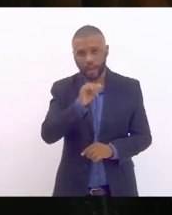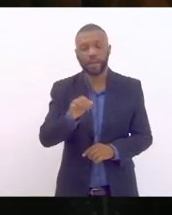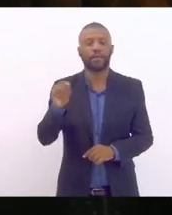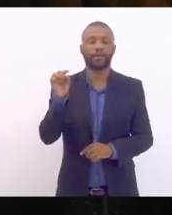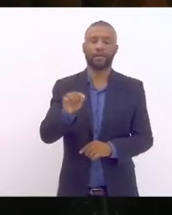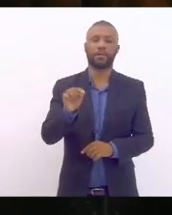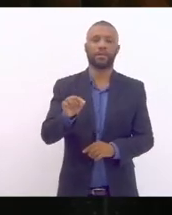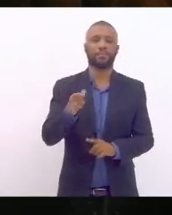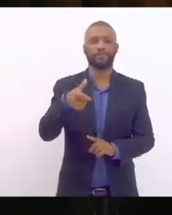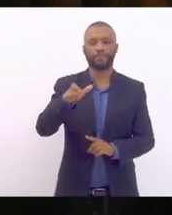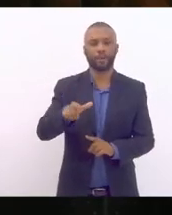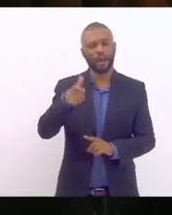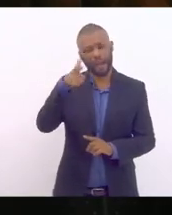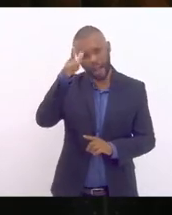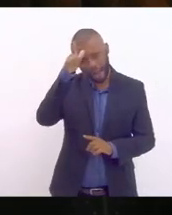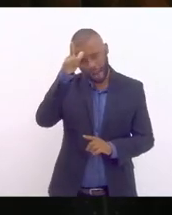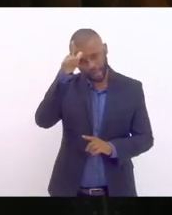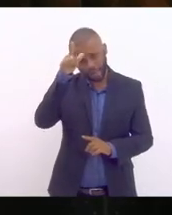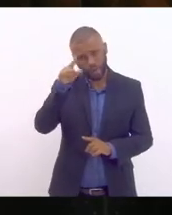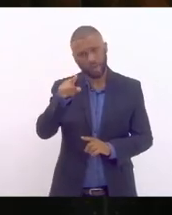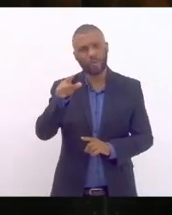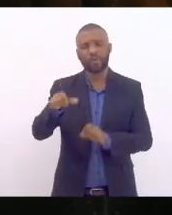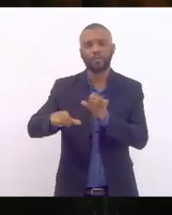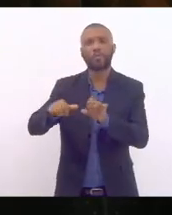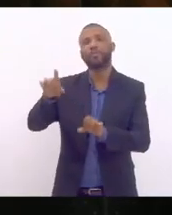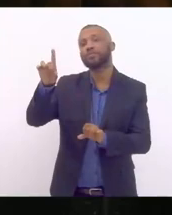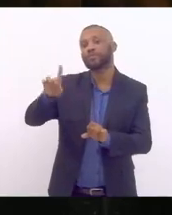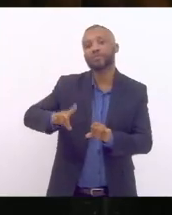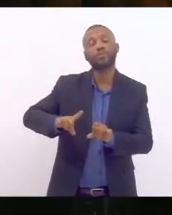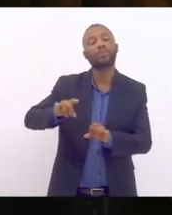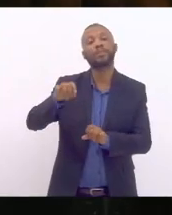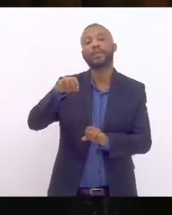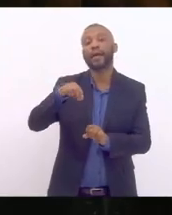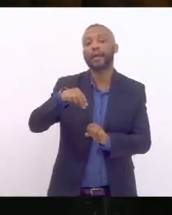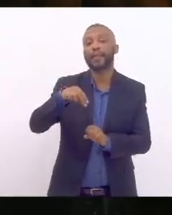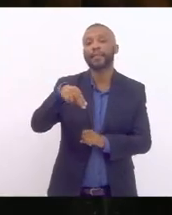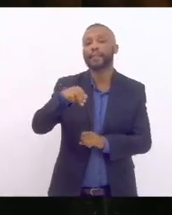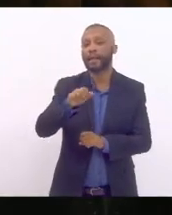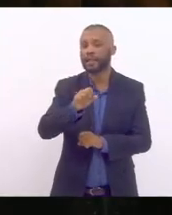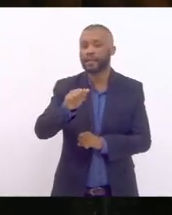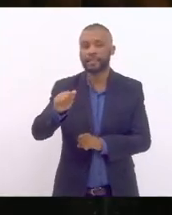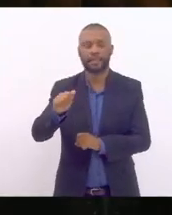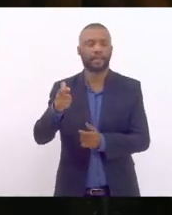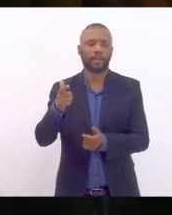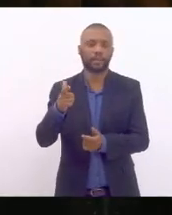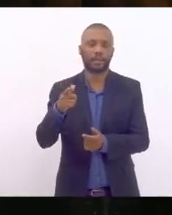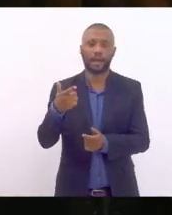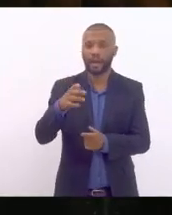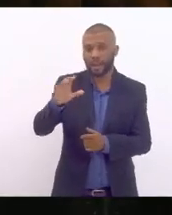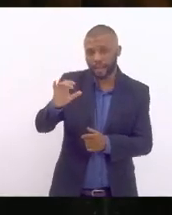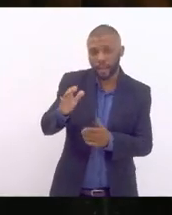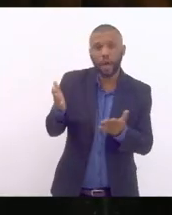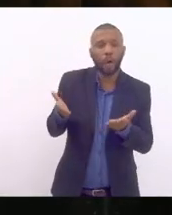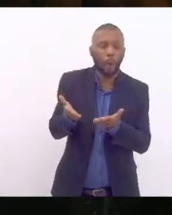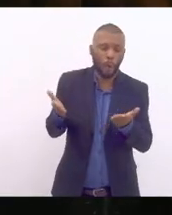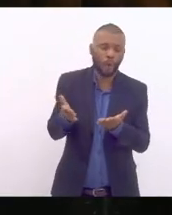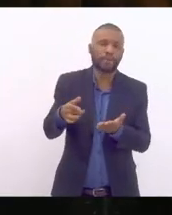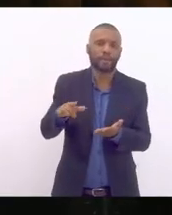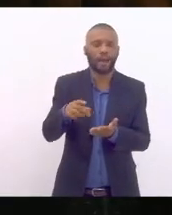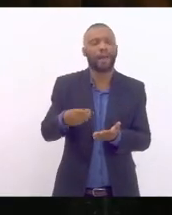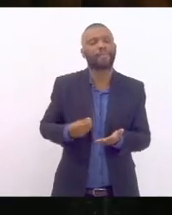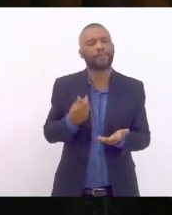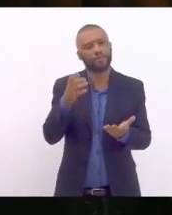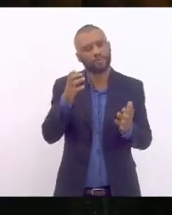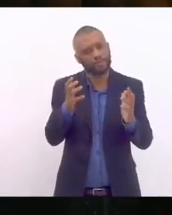Braun alemão tornou-se diretor da Nasa e os exemplos são muitos e a nossa Ciência Hoje está vivendo